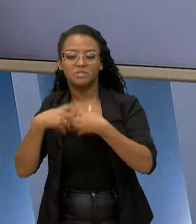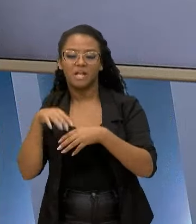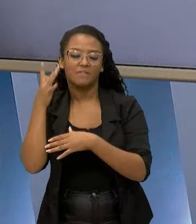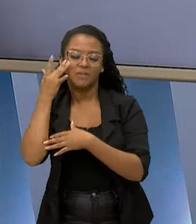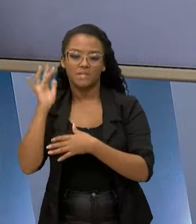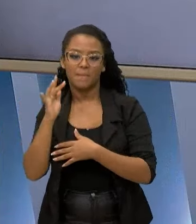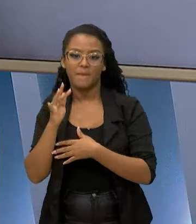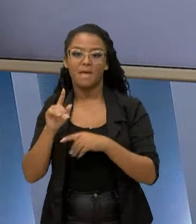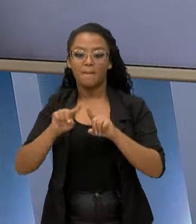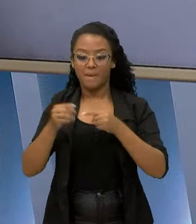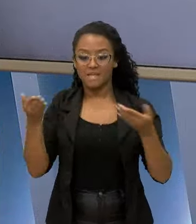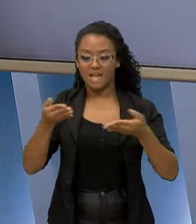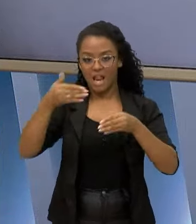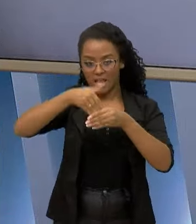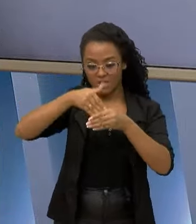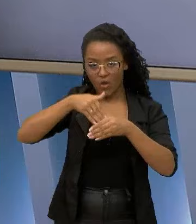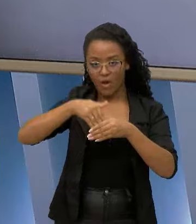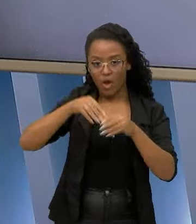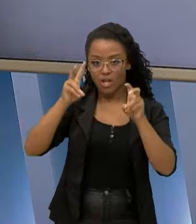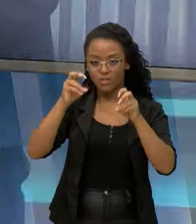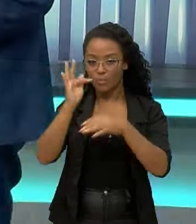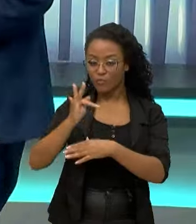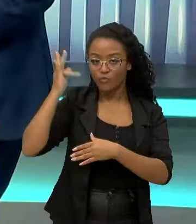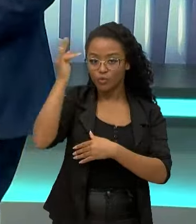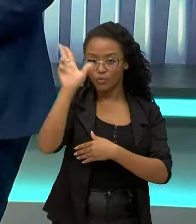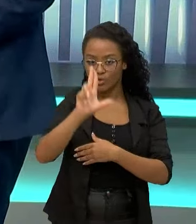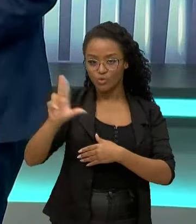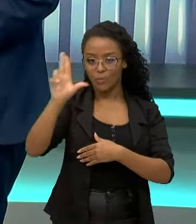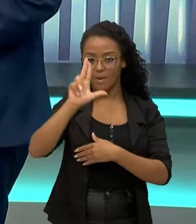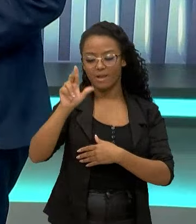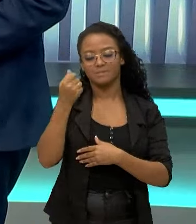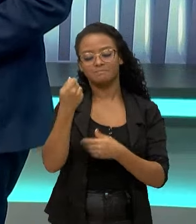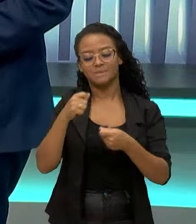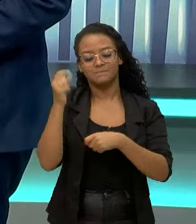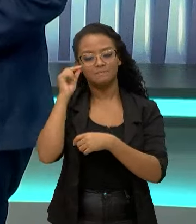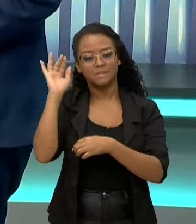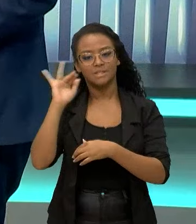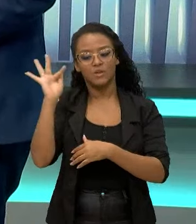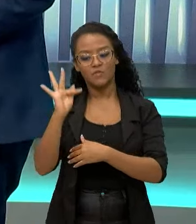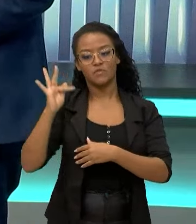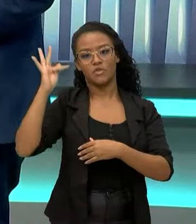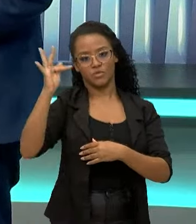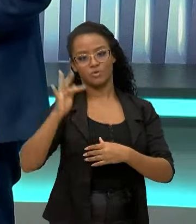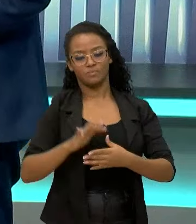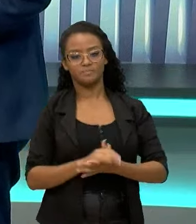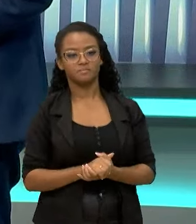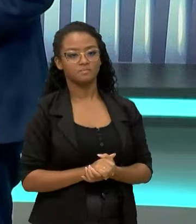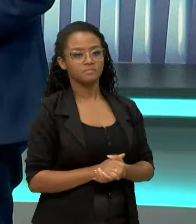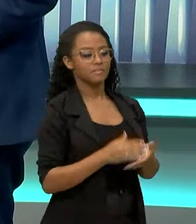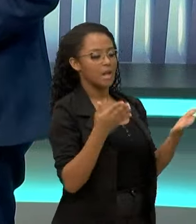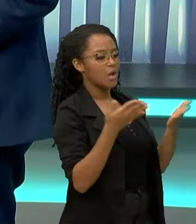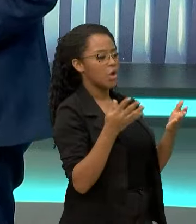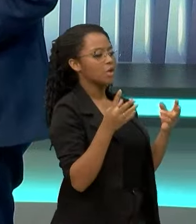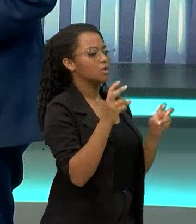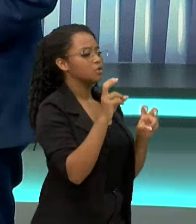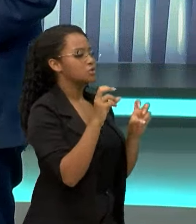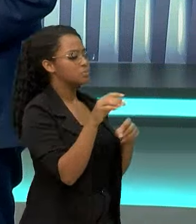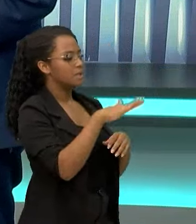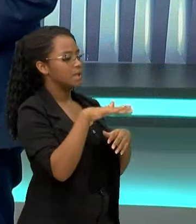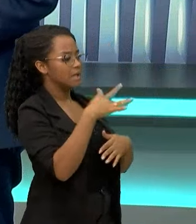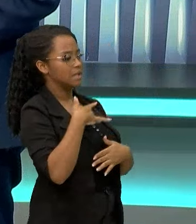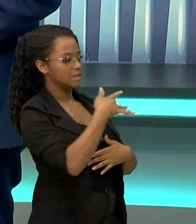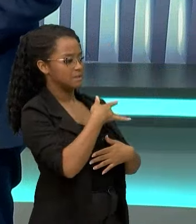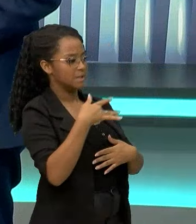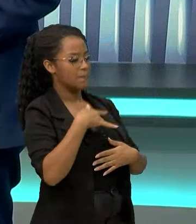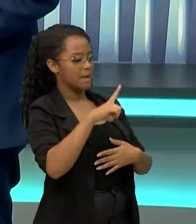que apontar para frente. Agora, vamos falar sobre diversos setores, mas principalmente a gente começa pela saúde. Recentemente, nós tivemos a